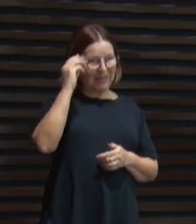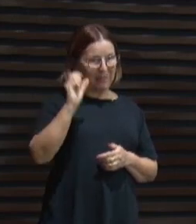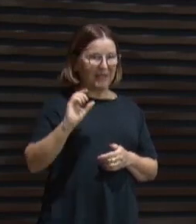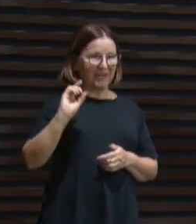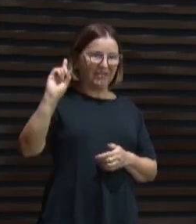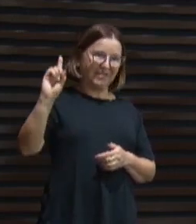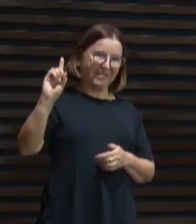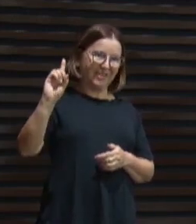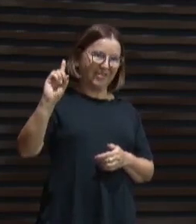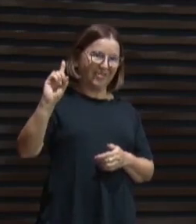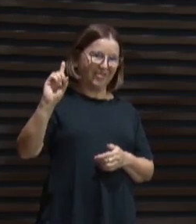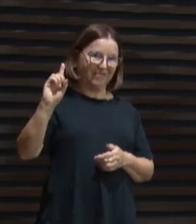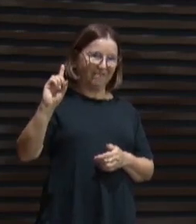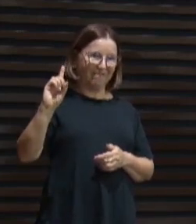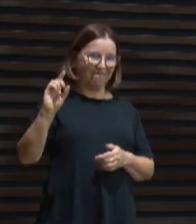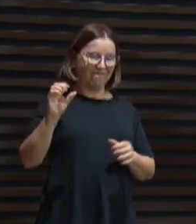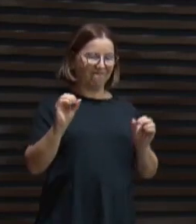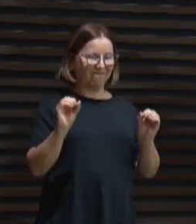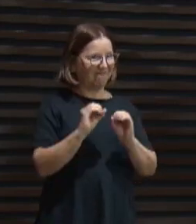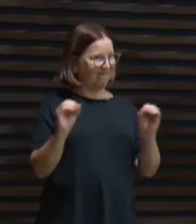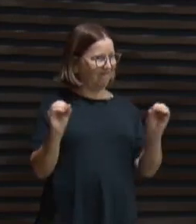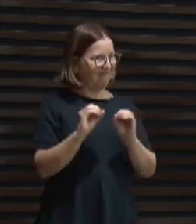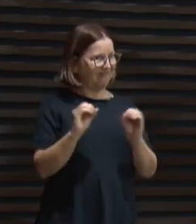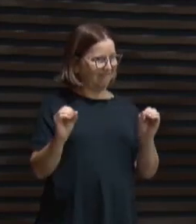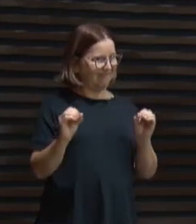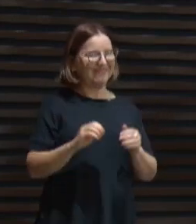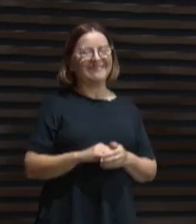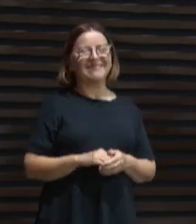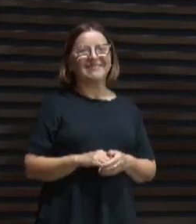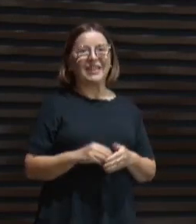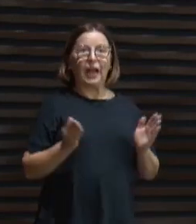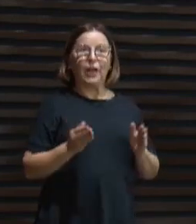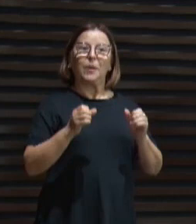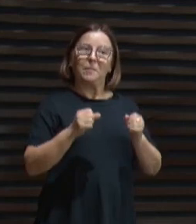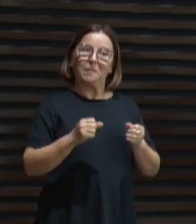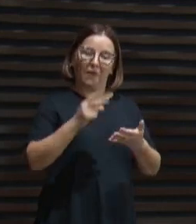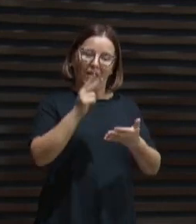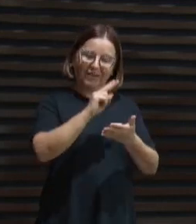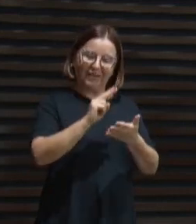edificados. Ok? Agora pode ler.